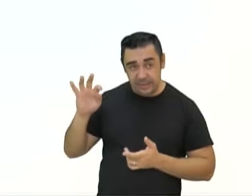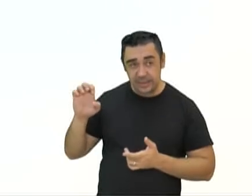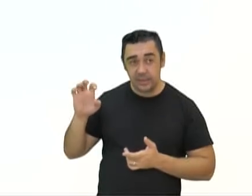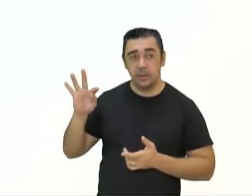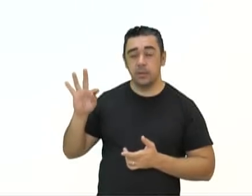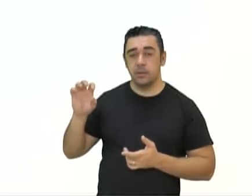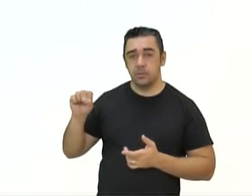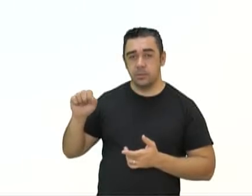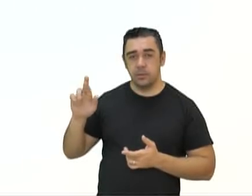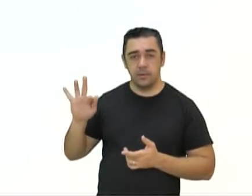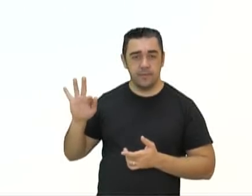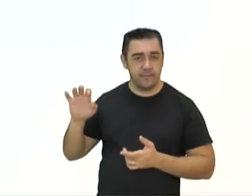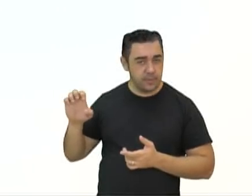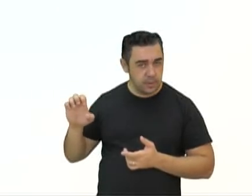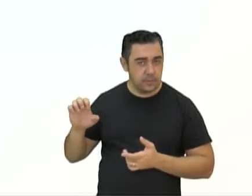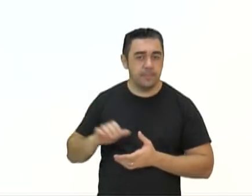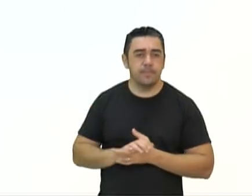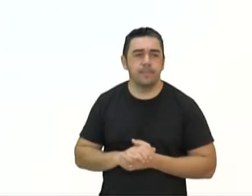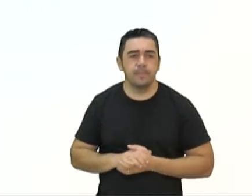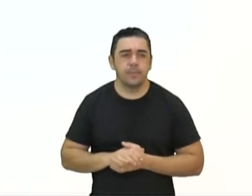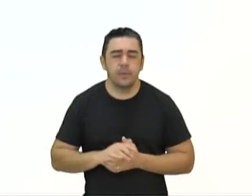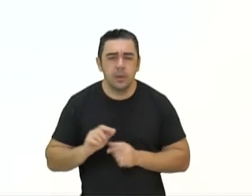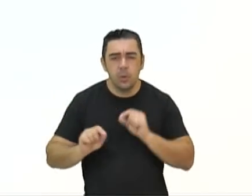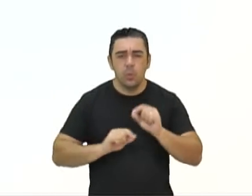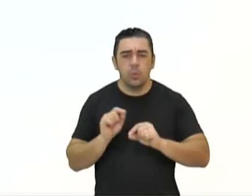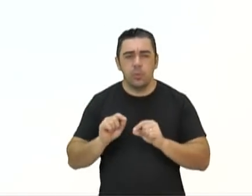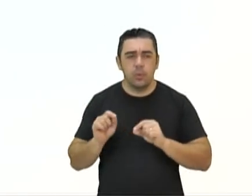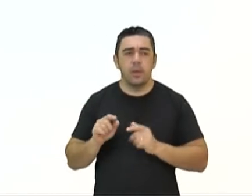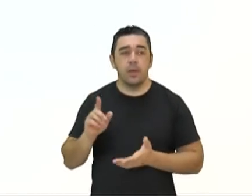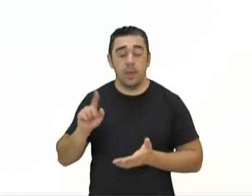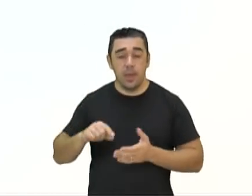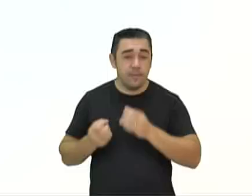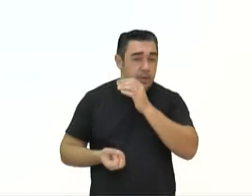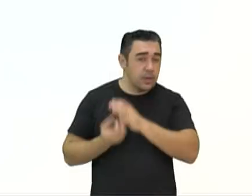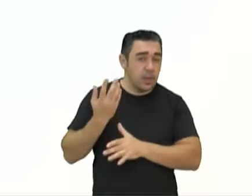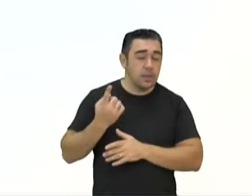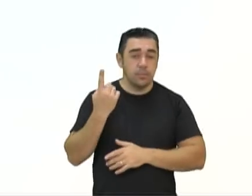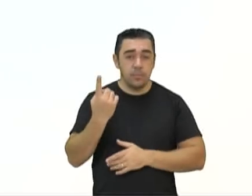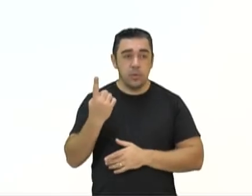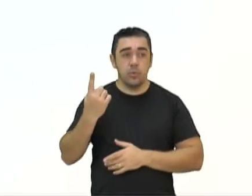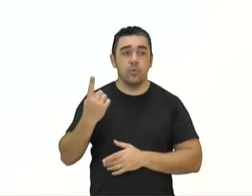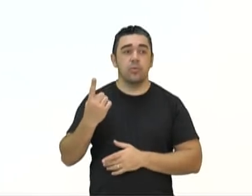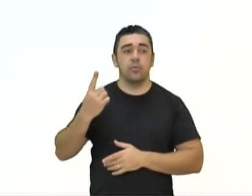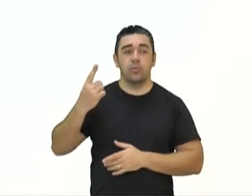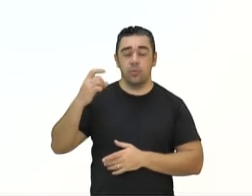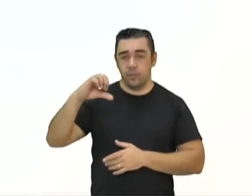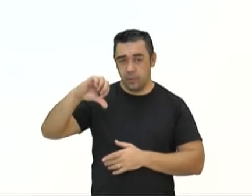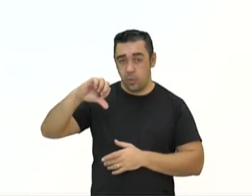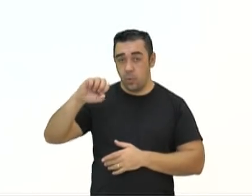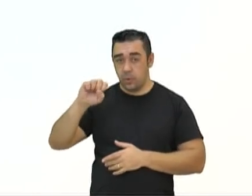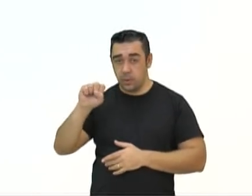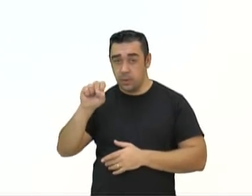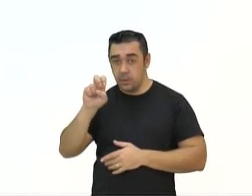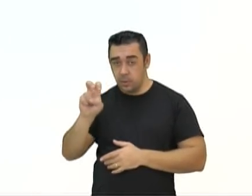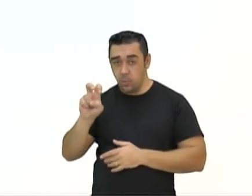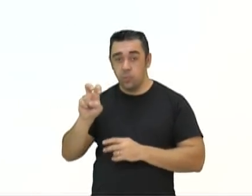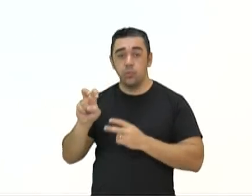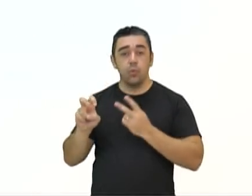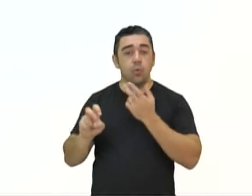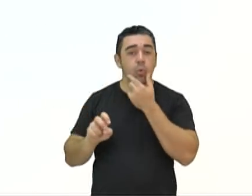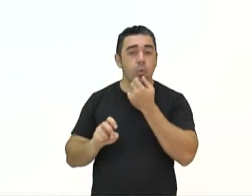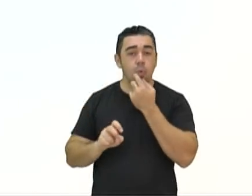surf ou kite surf. O kite surf foi inventado em 1985 por dois